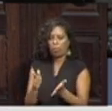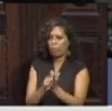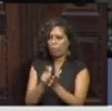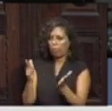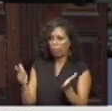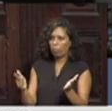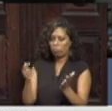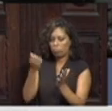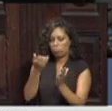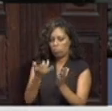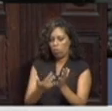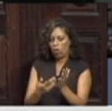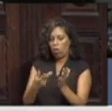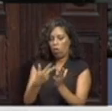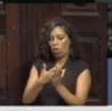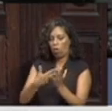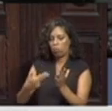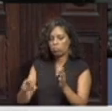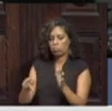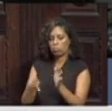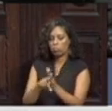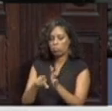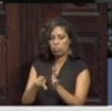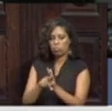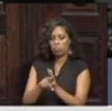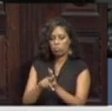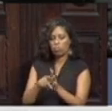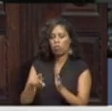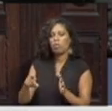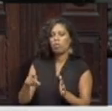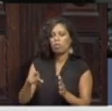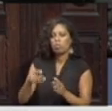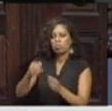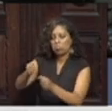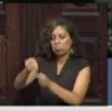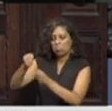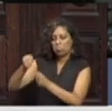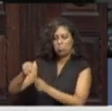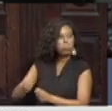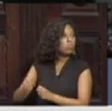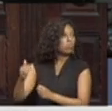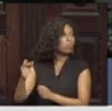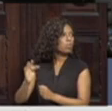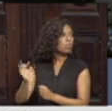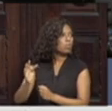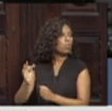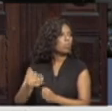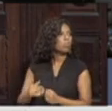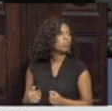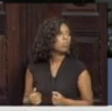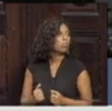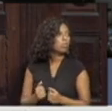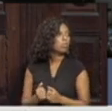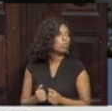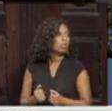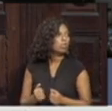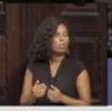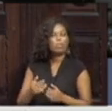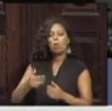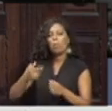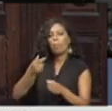Excelências. Anuncio em segunda discussão, redação do vencido, 3 dias para recebimento de emendas. Projeto de